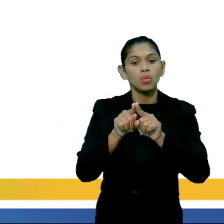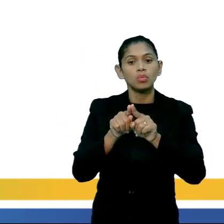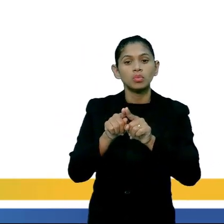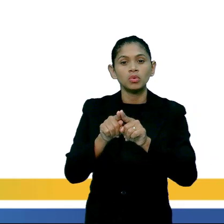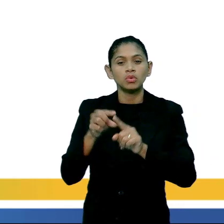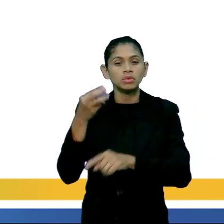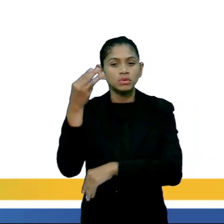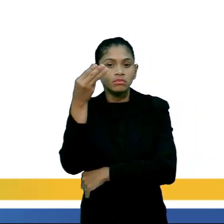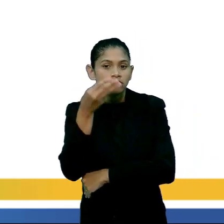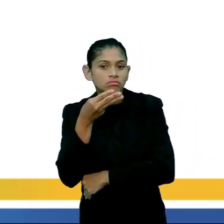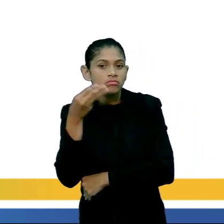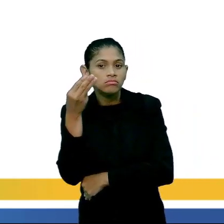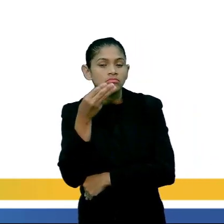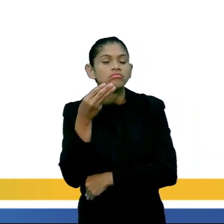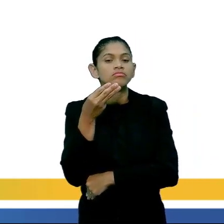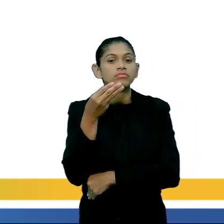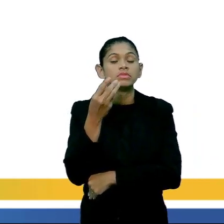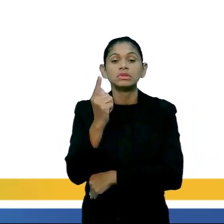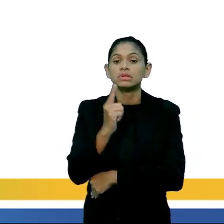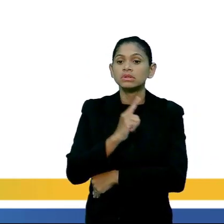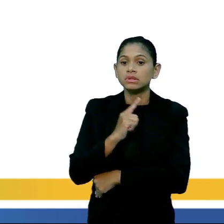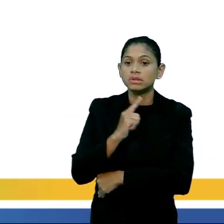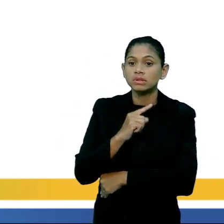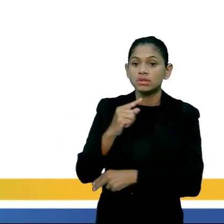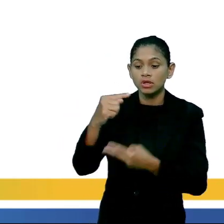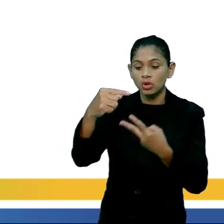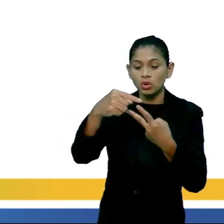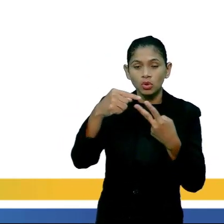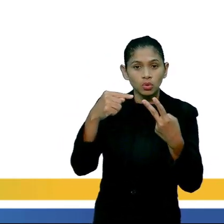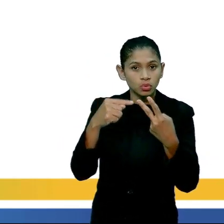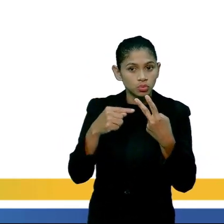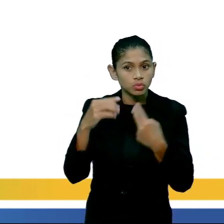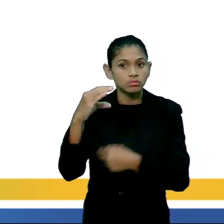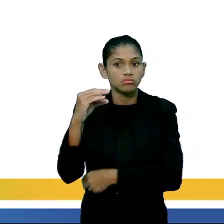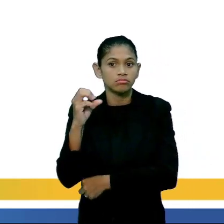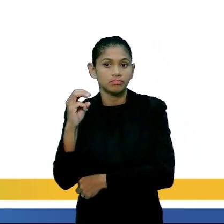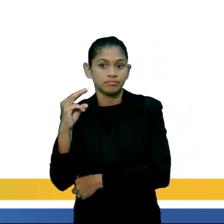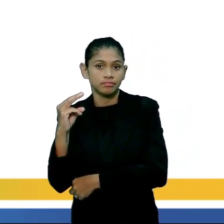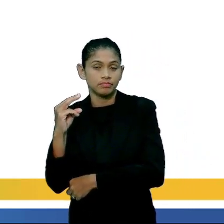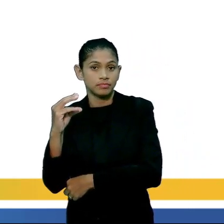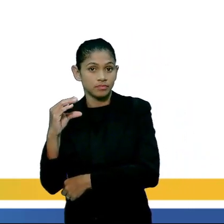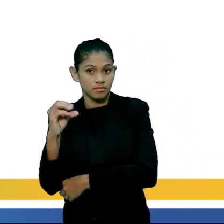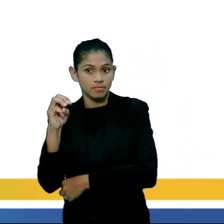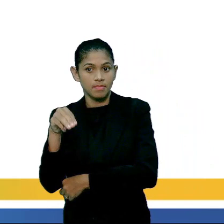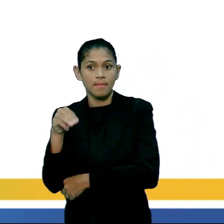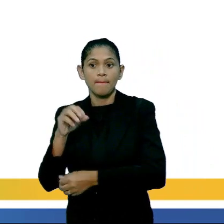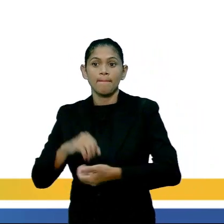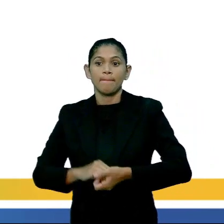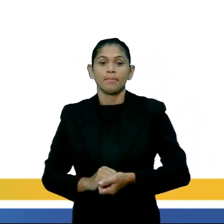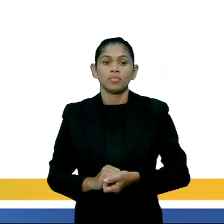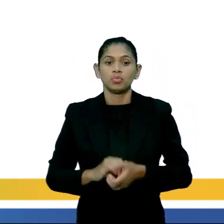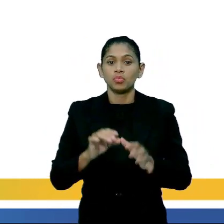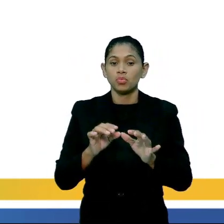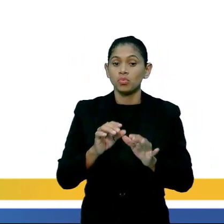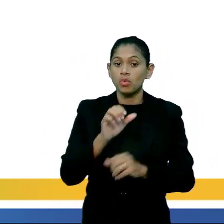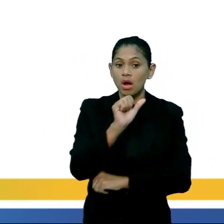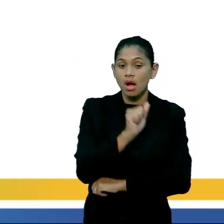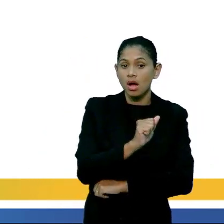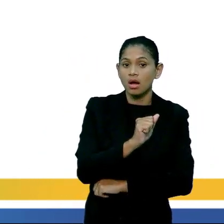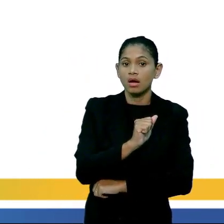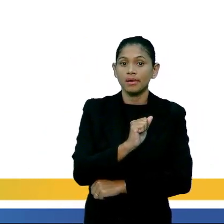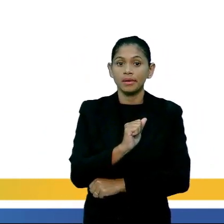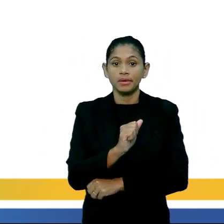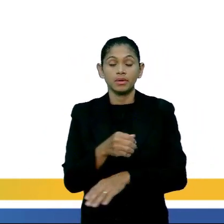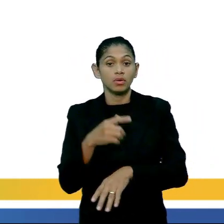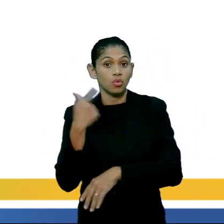se encontram duas formigas, uma no ponto A e outra no ponto N. No ponto médio da aresta